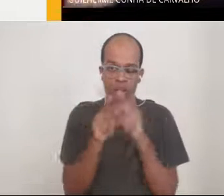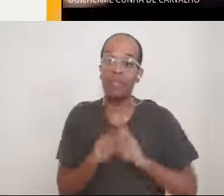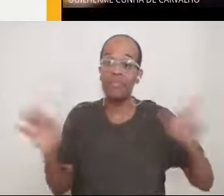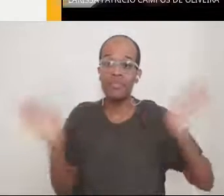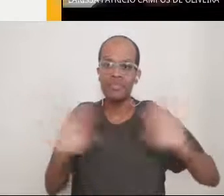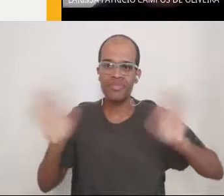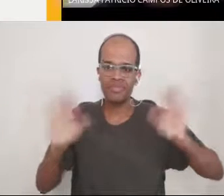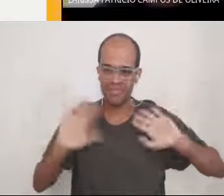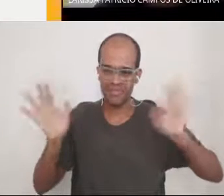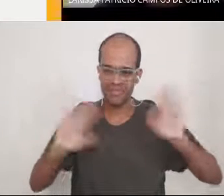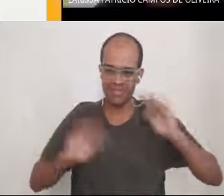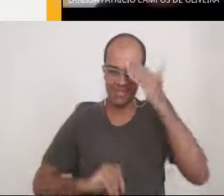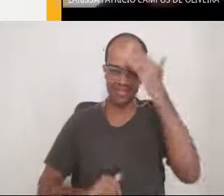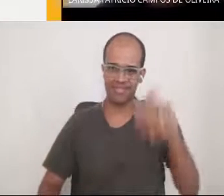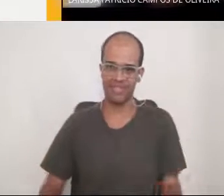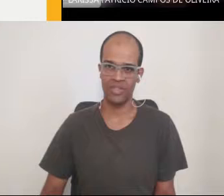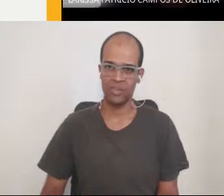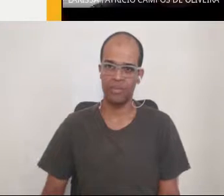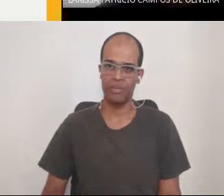Tchau, tchau. Tchau, tchau. Obrigada.